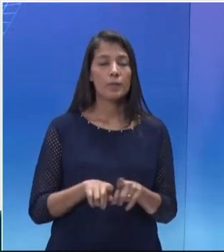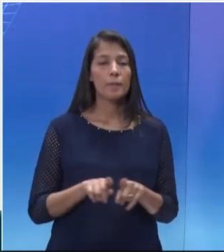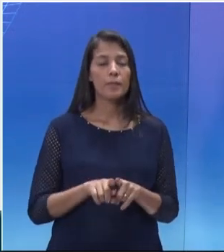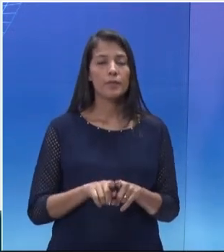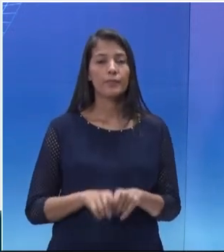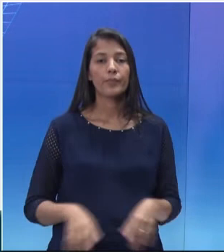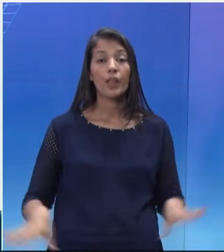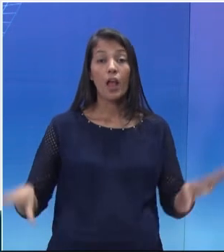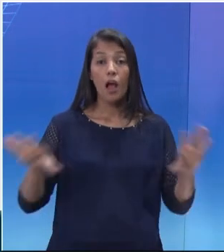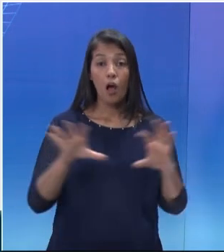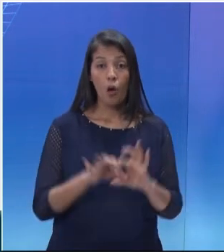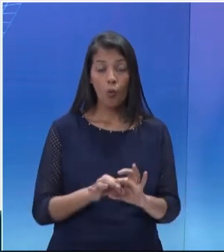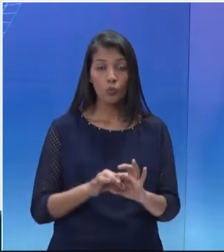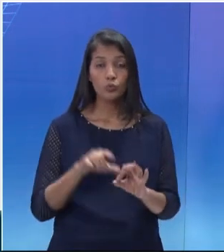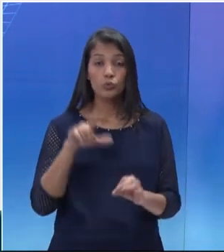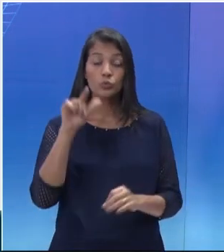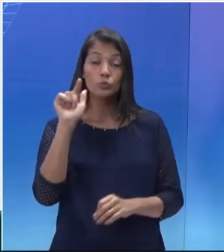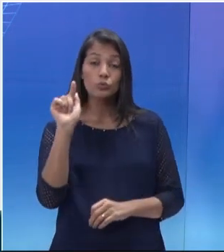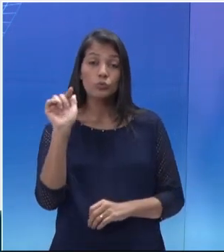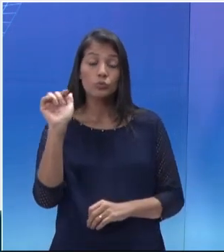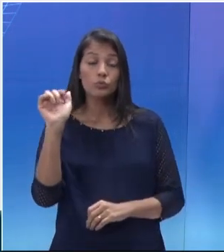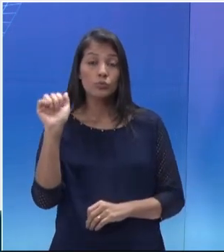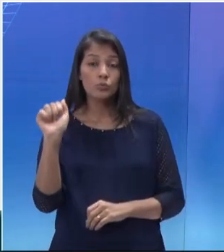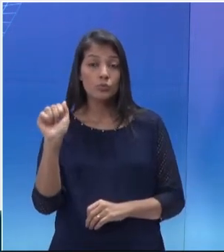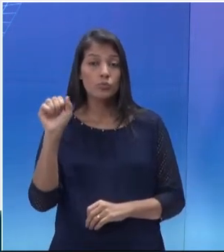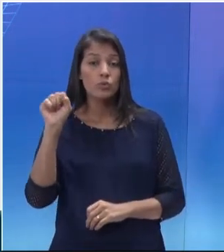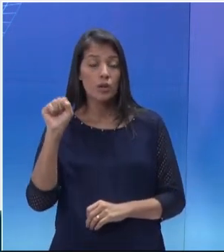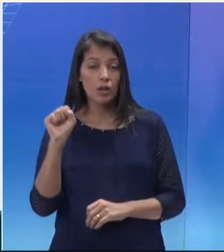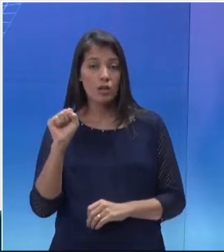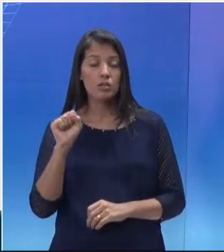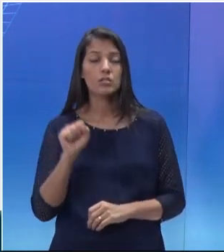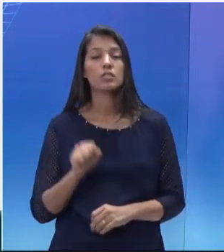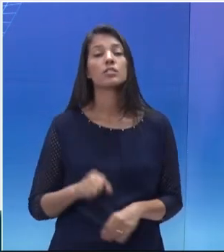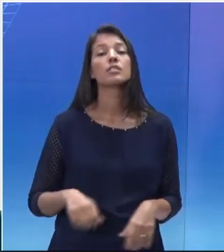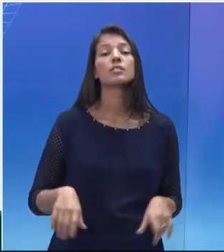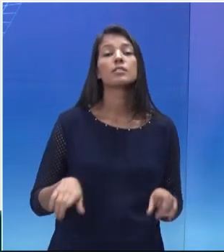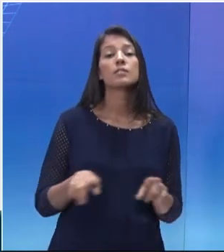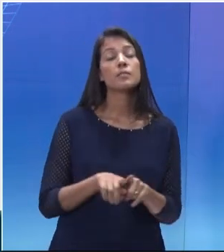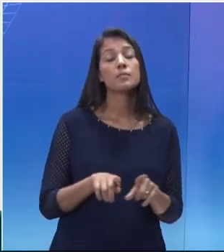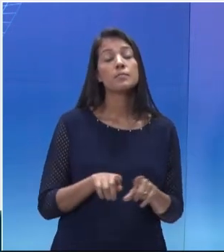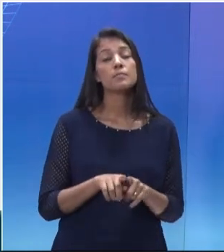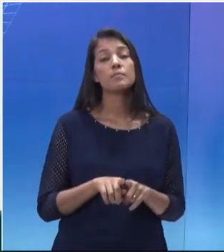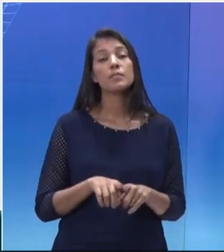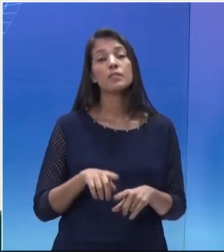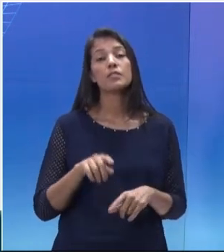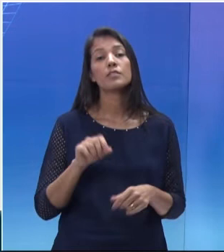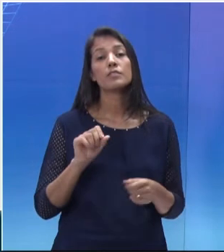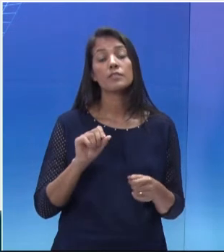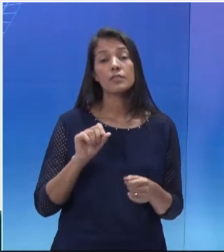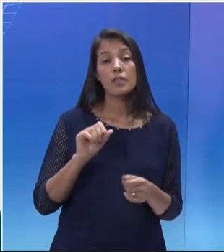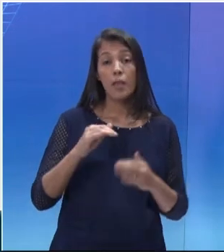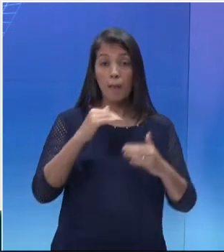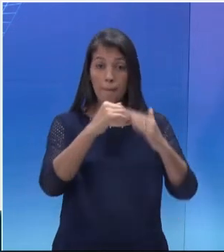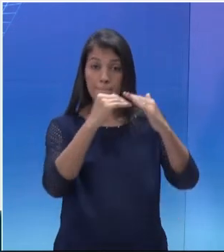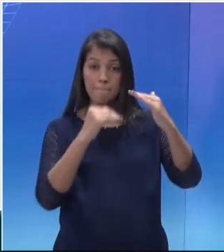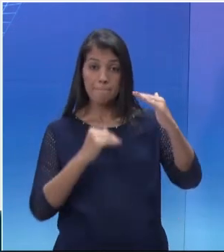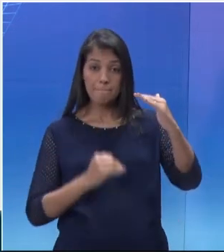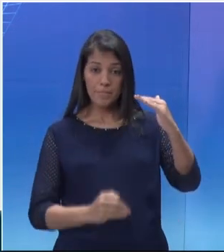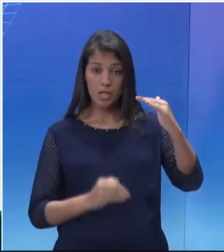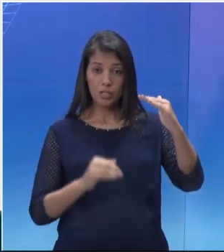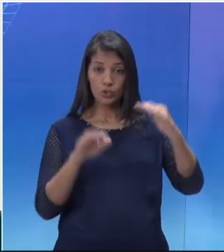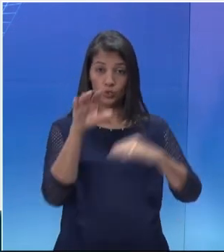aqui também a formação do gás cloro, conforme o enunciado falou, evidenciou, e aqui embaixo um dreno para a solução